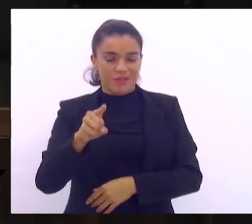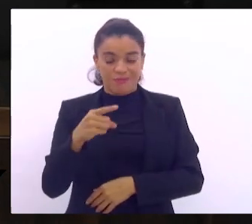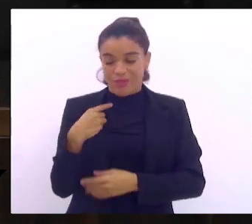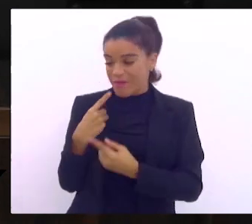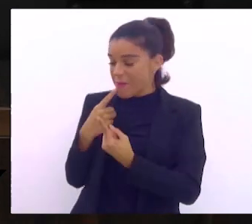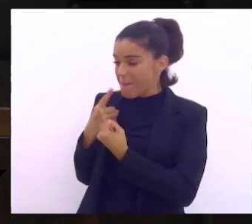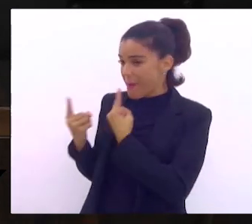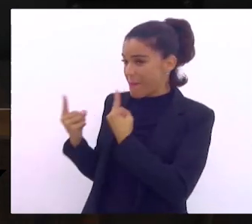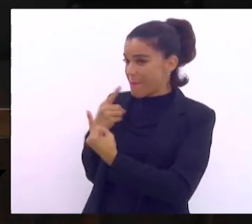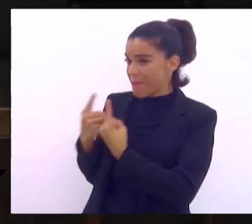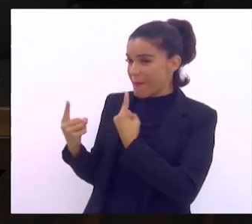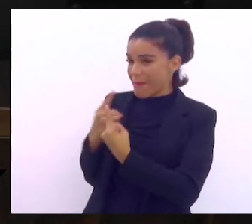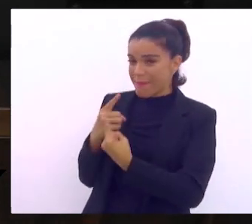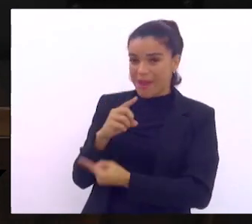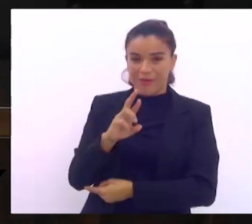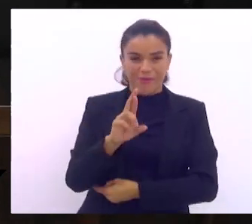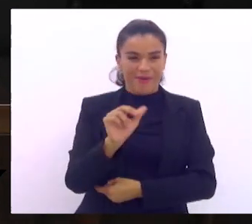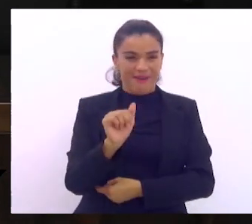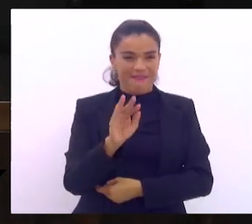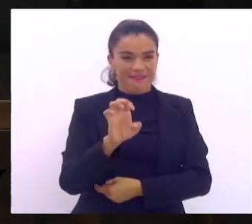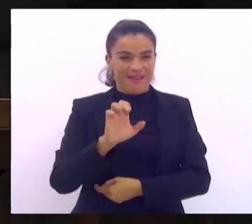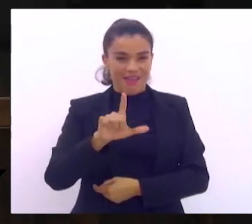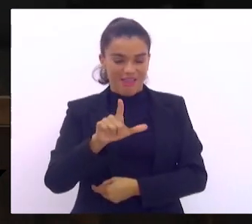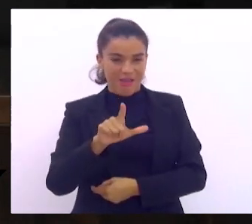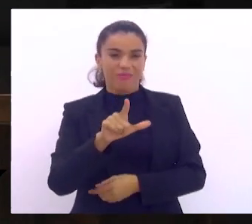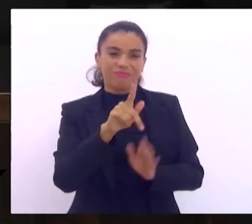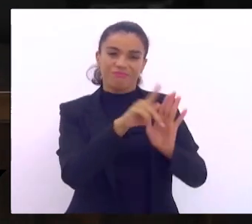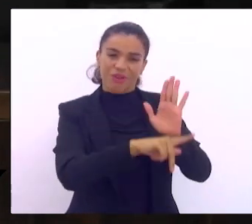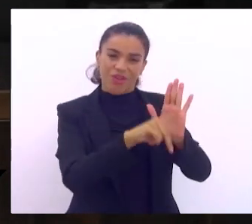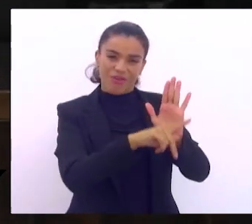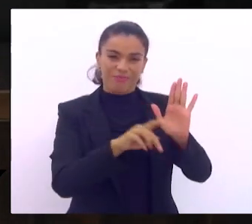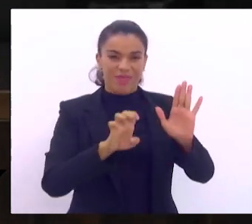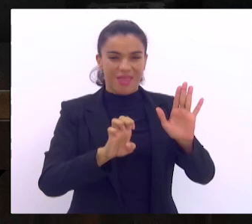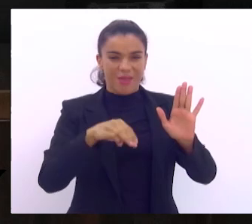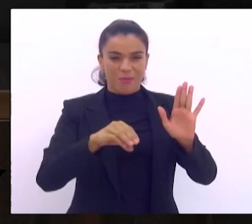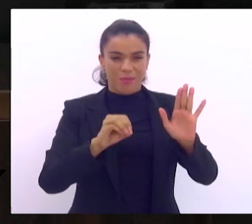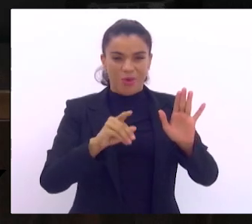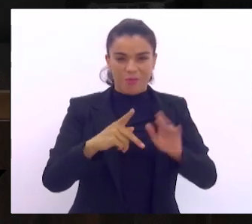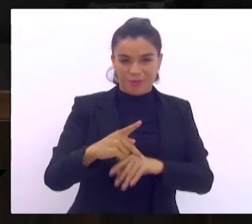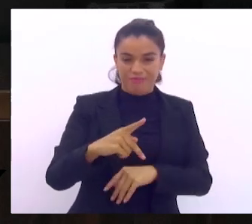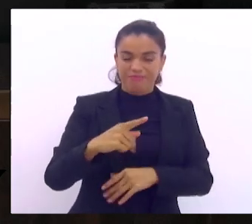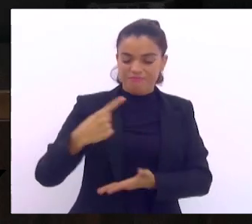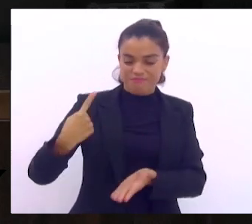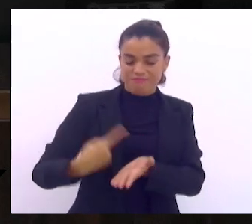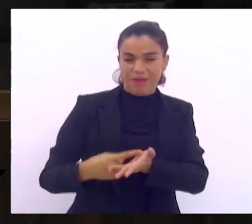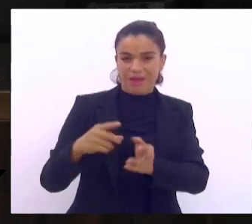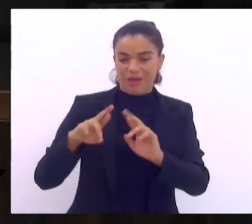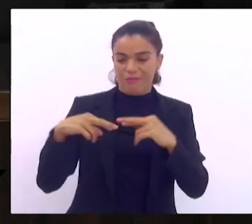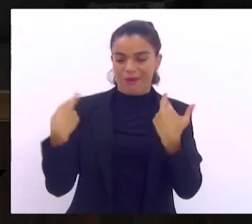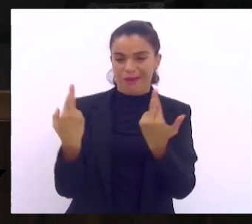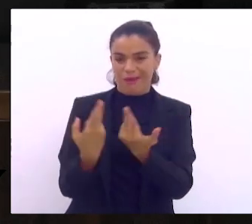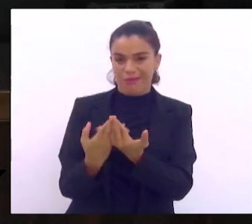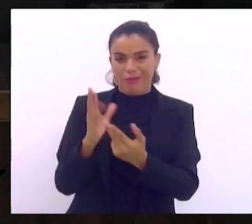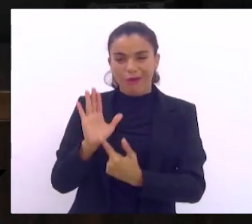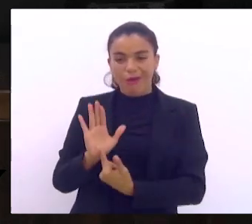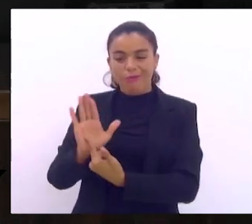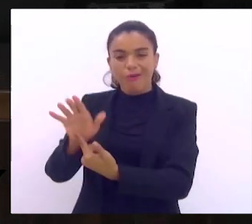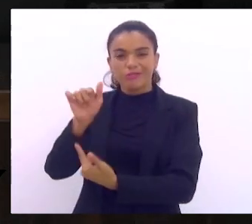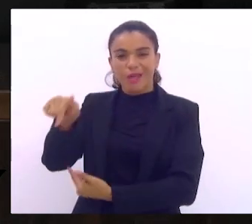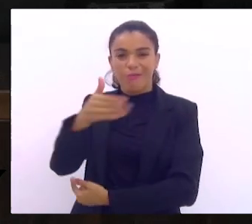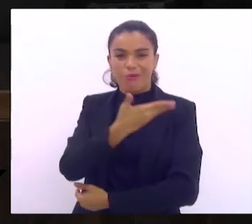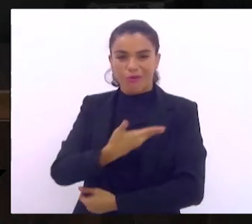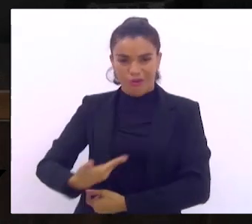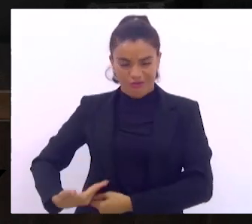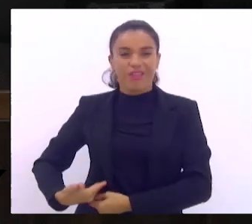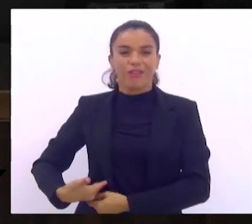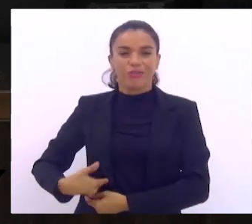agora, de pegar esse projeto aí que está com a EMOP, né, e vamos marcar uma reunião com o governador para apresentar ele, para a